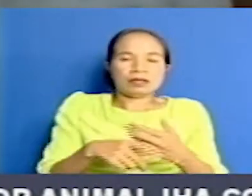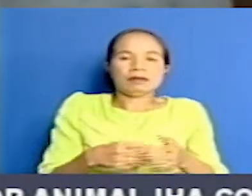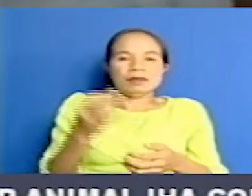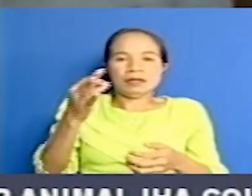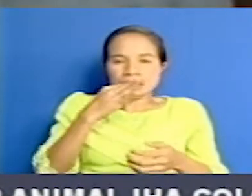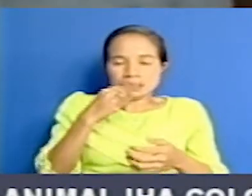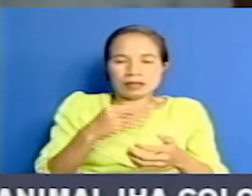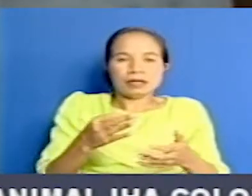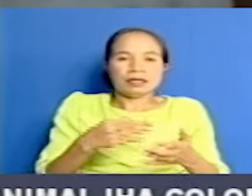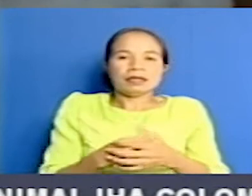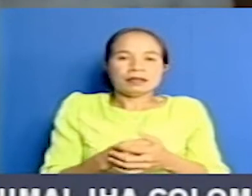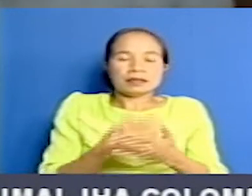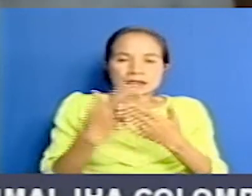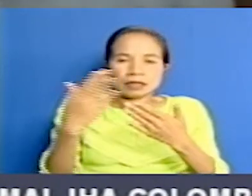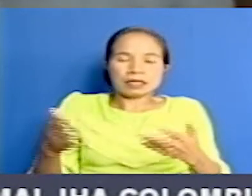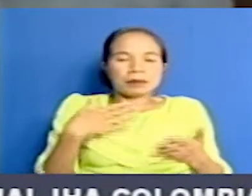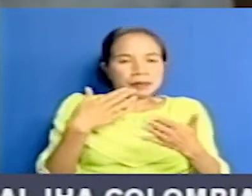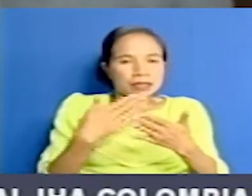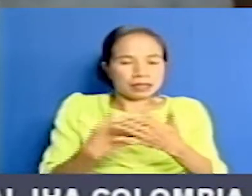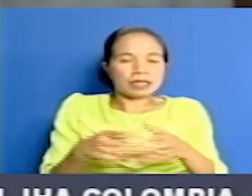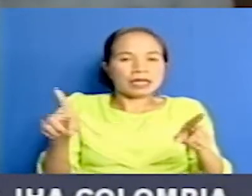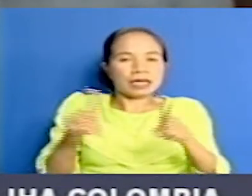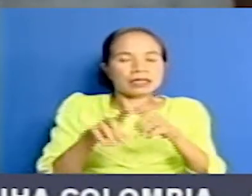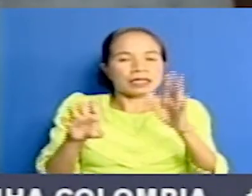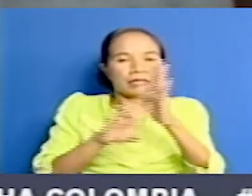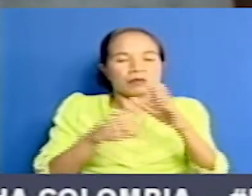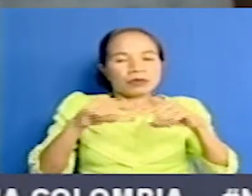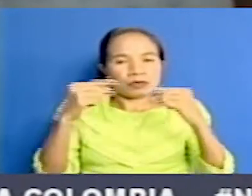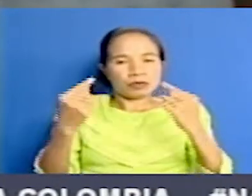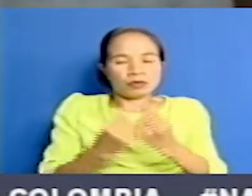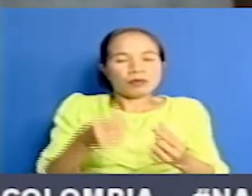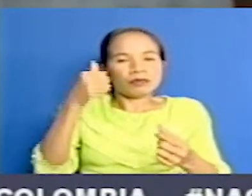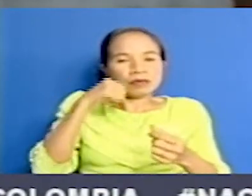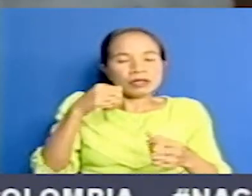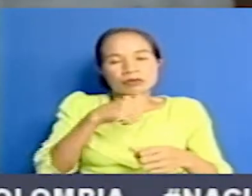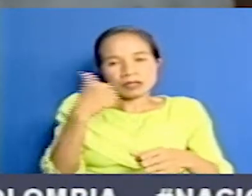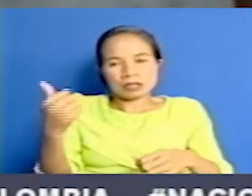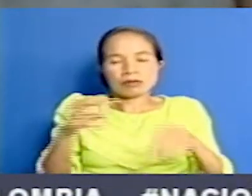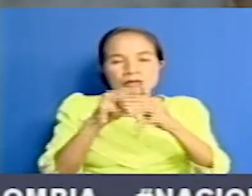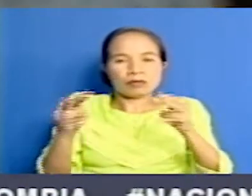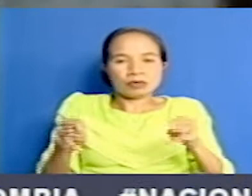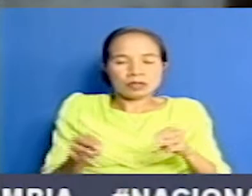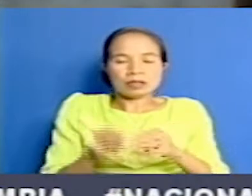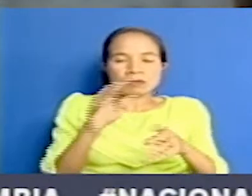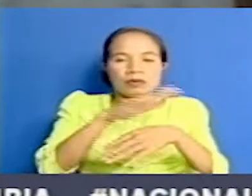e da né bem a cadia que sai exemplar ba grupo feito sira selo que município todo o ensa